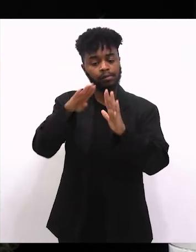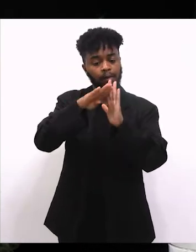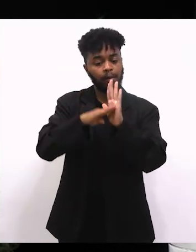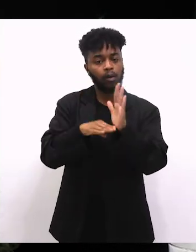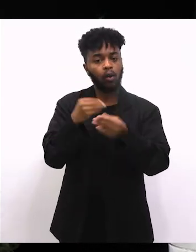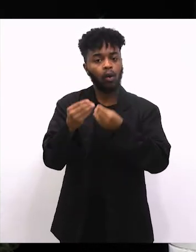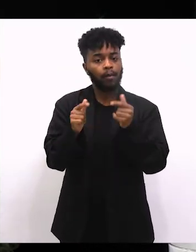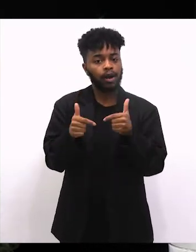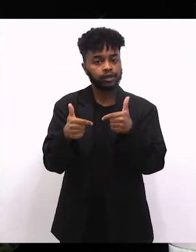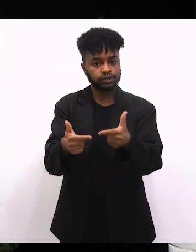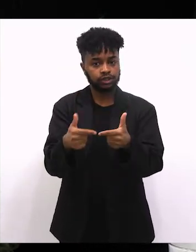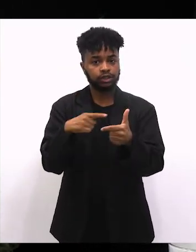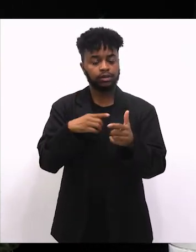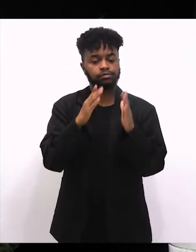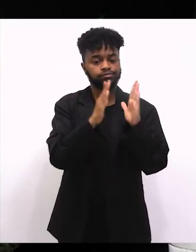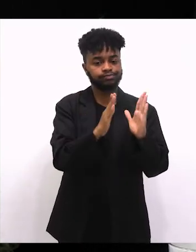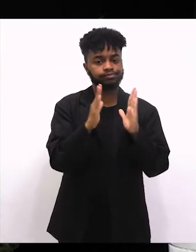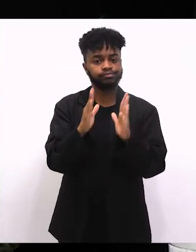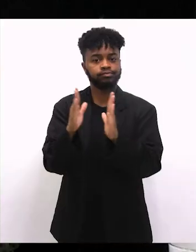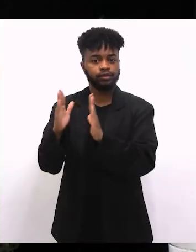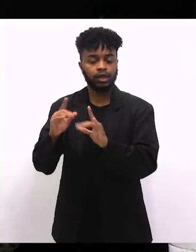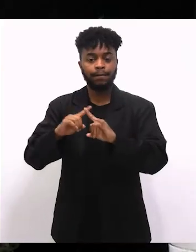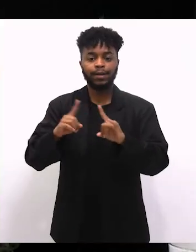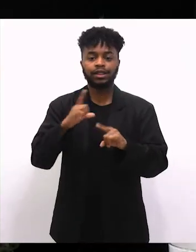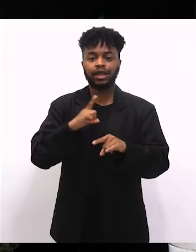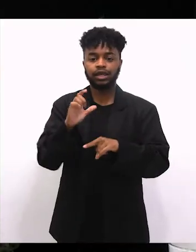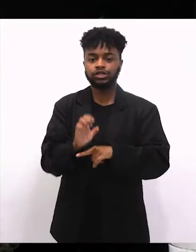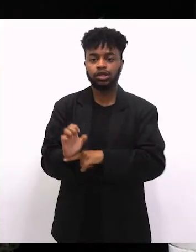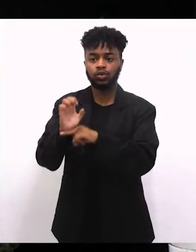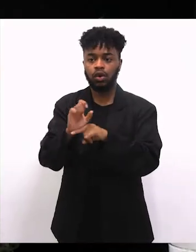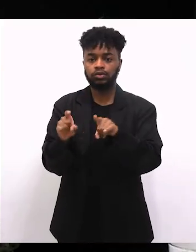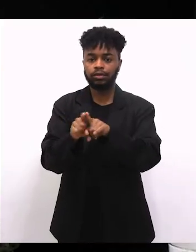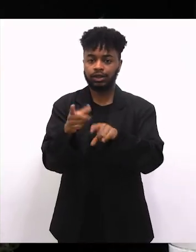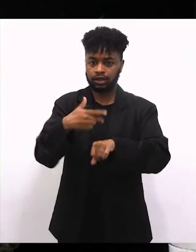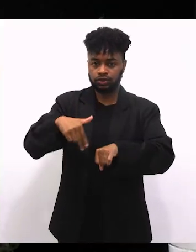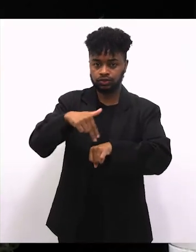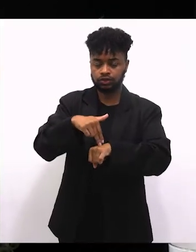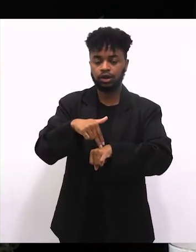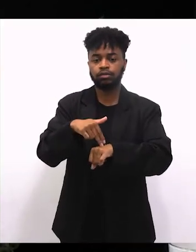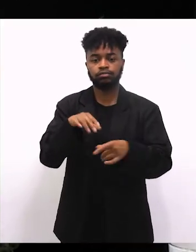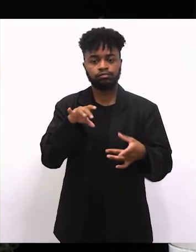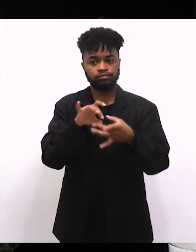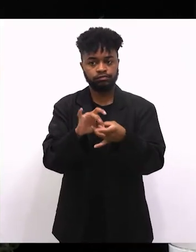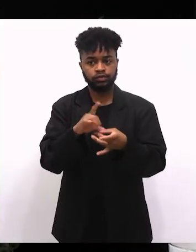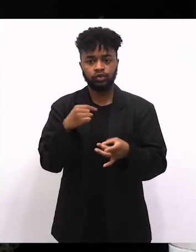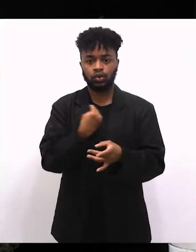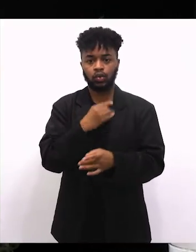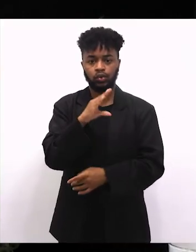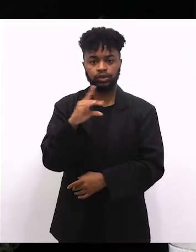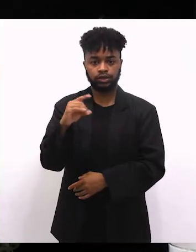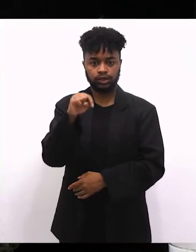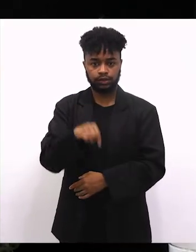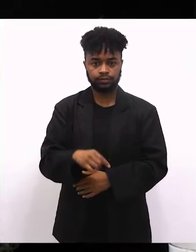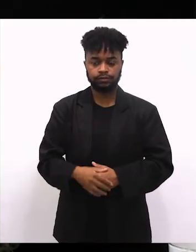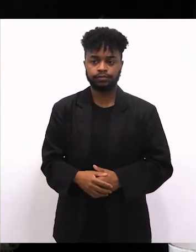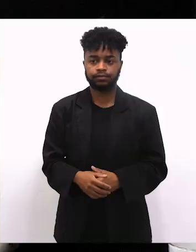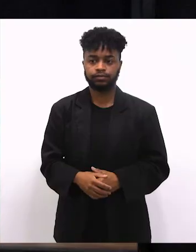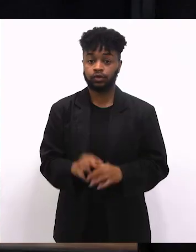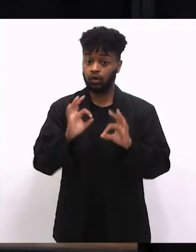do Estado vai atuar. A gente tem o fluxo nacional, mas a gente tem o estadual hoje adaptado para a nossa coordenação